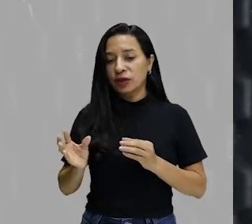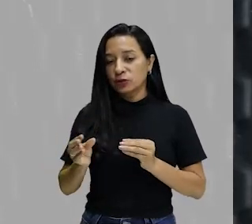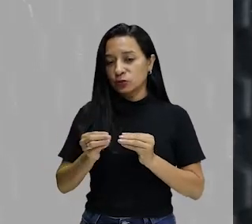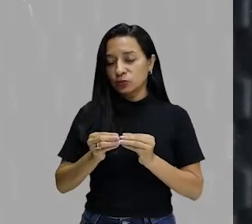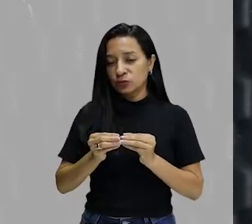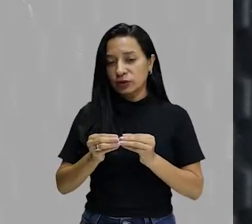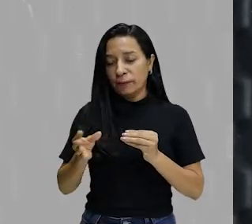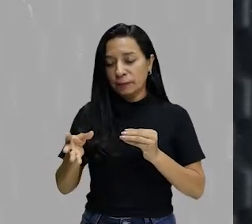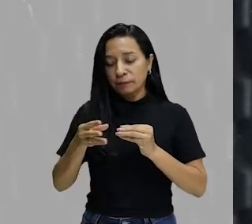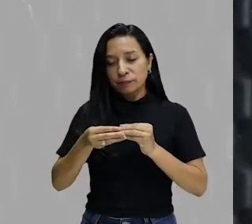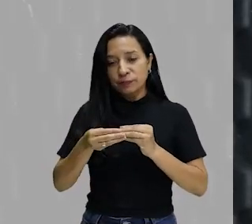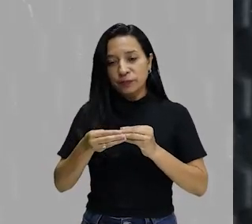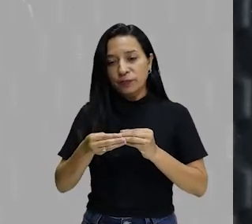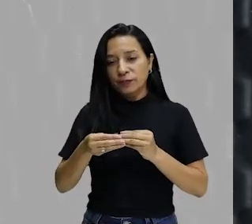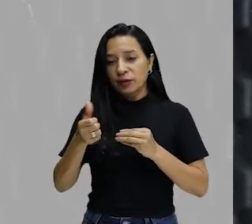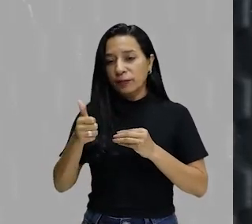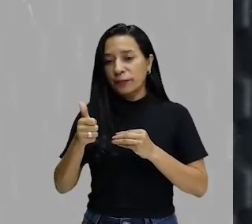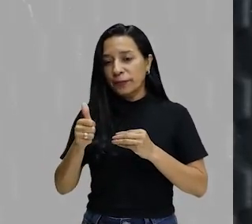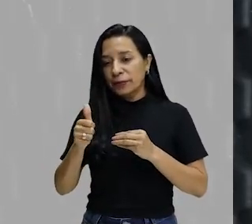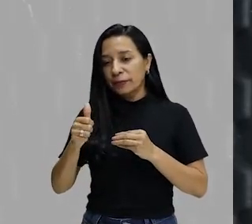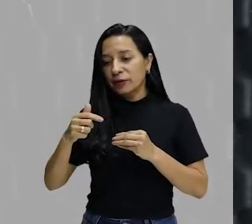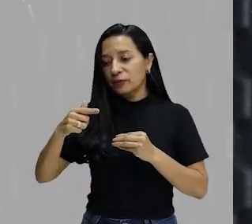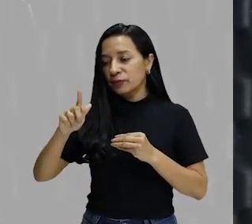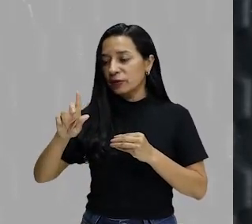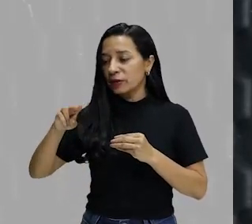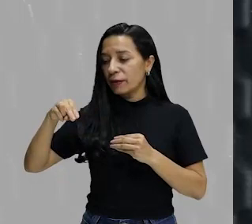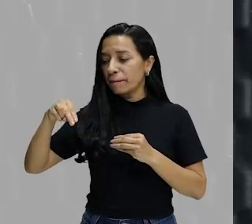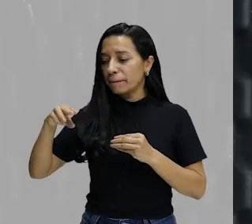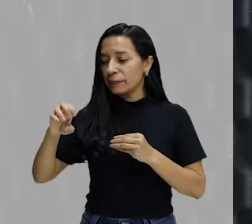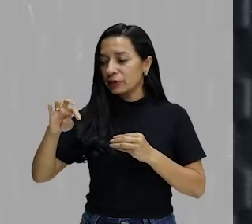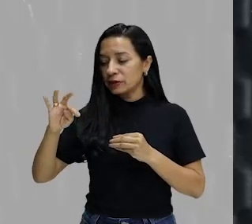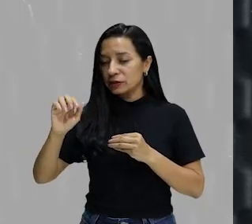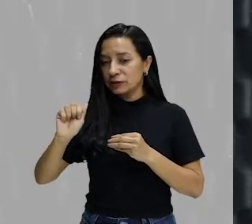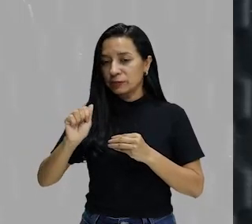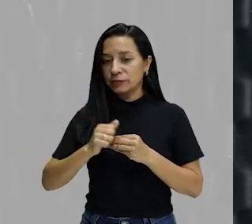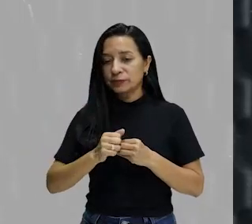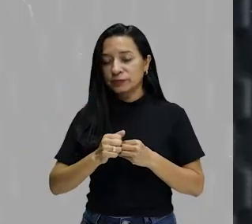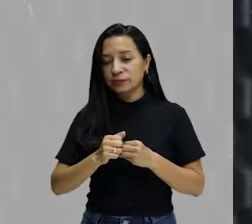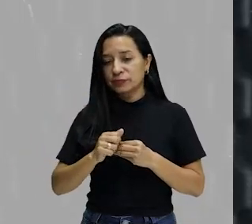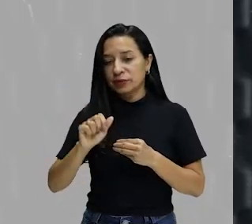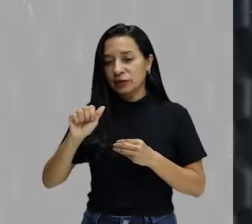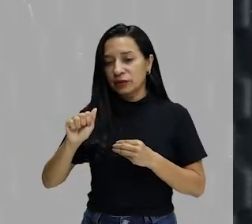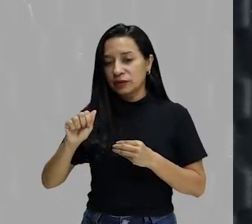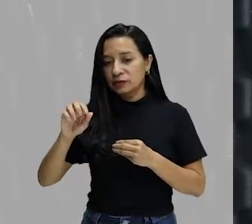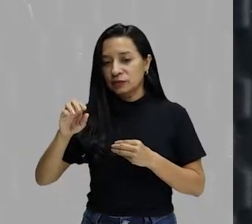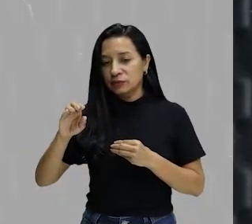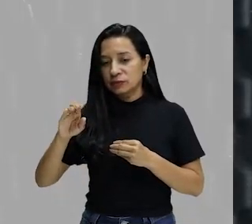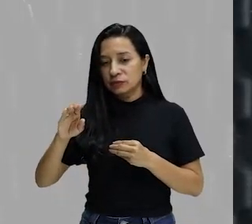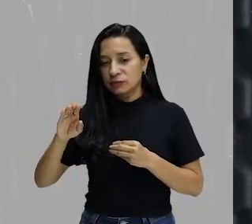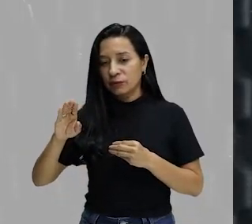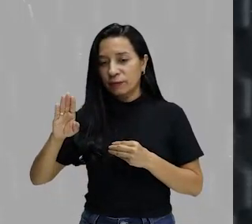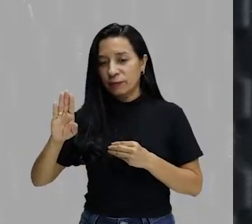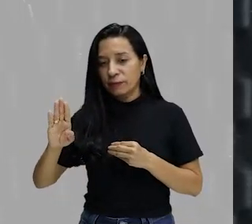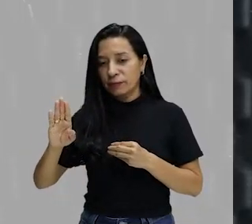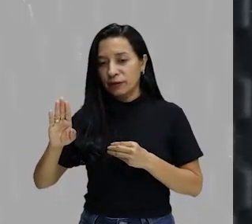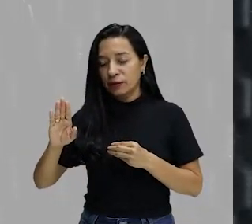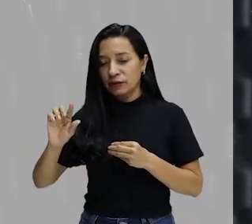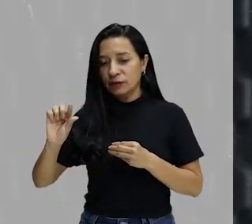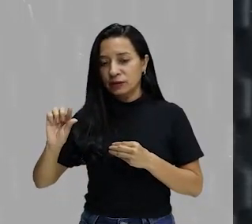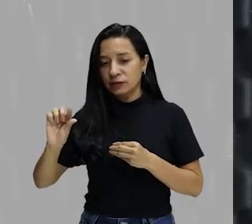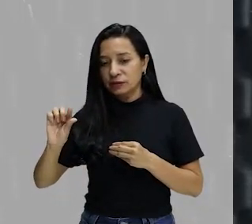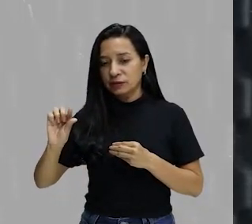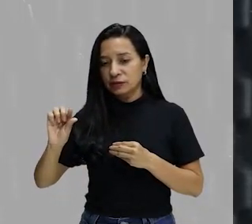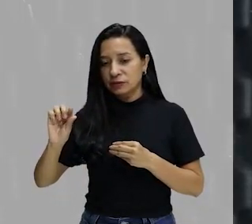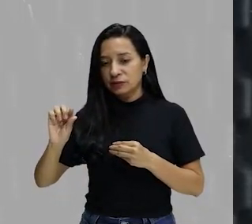Bzão, vai gerar o primeiro gameta, Azão Bzão. Este Azão com este Bzinho vai gerar o segundo gameta, Azão